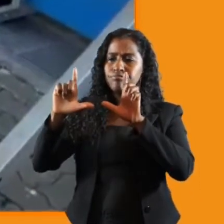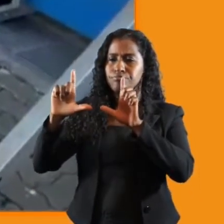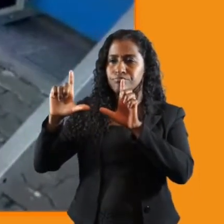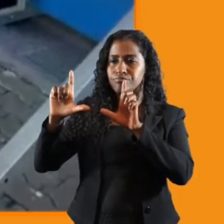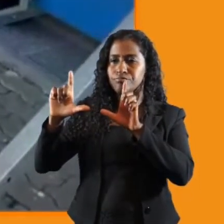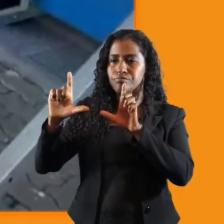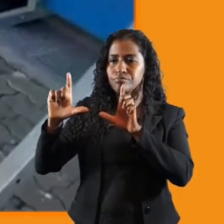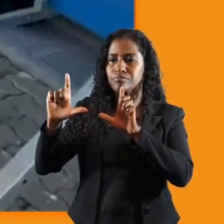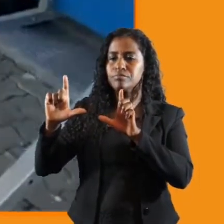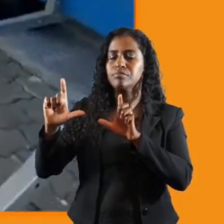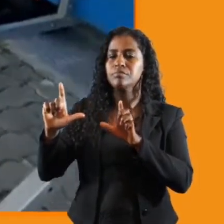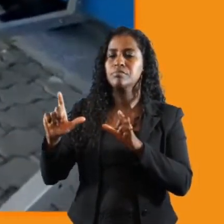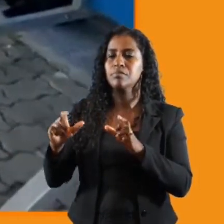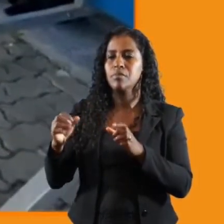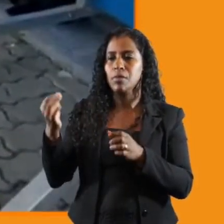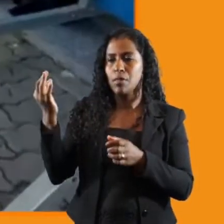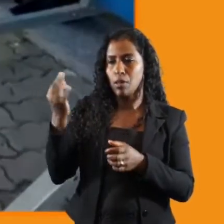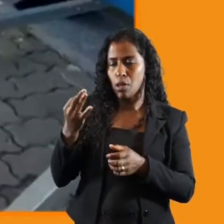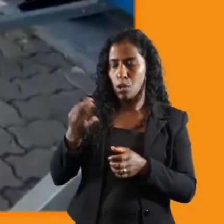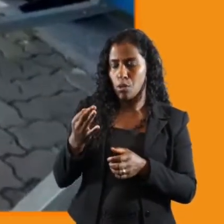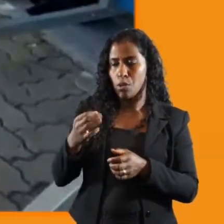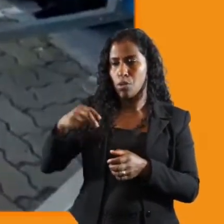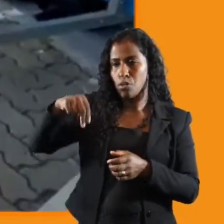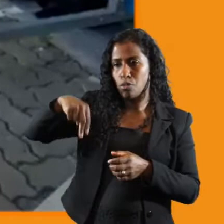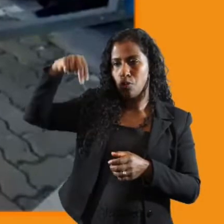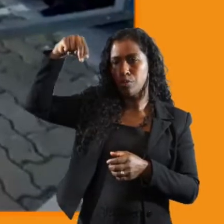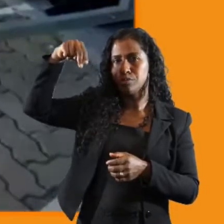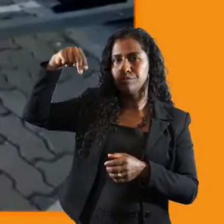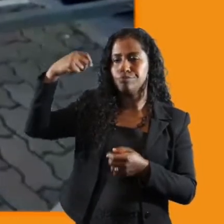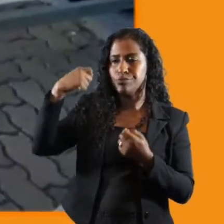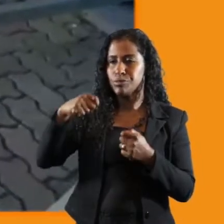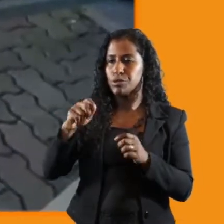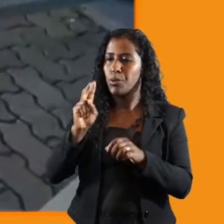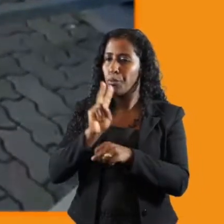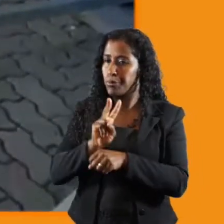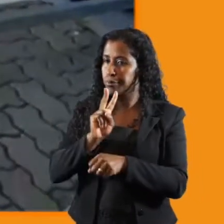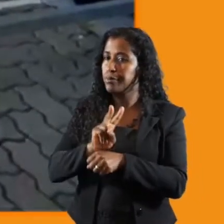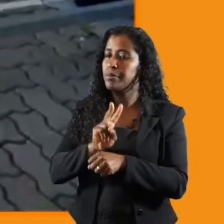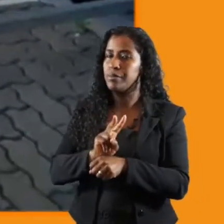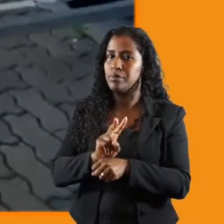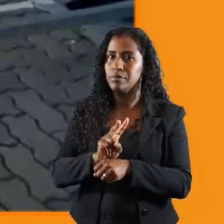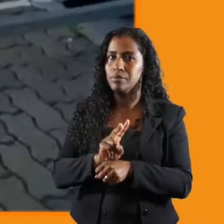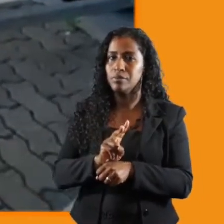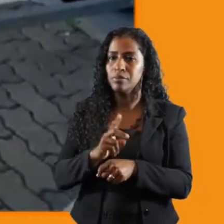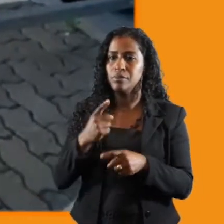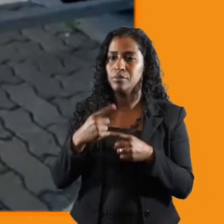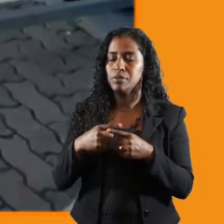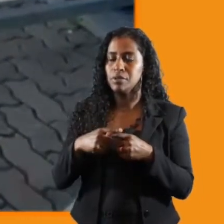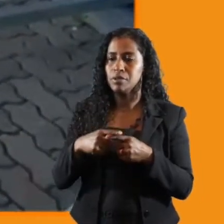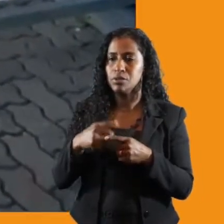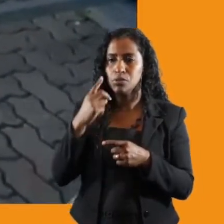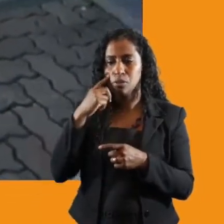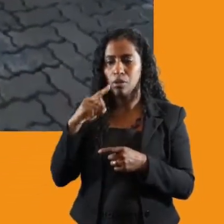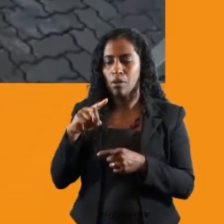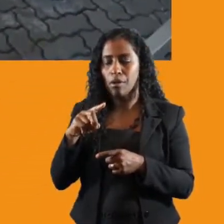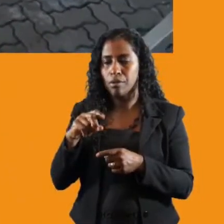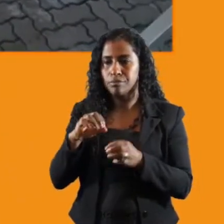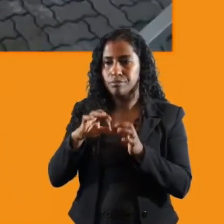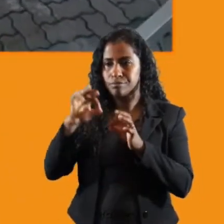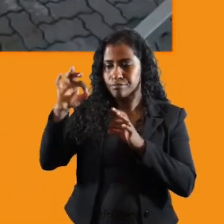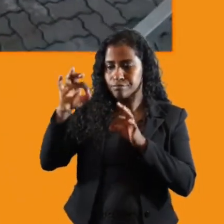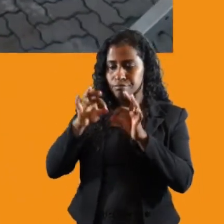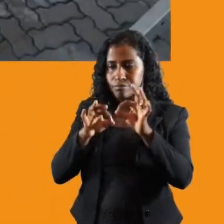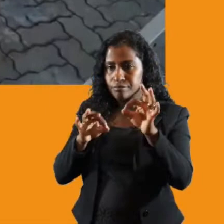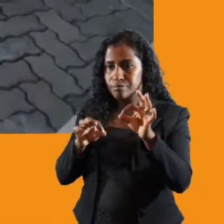posicionamento ideal é a norte, né? A gente tem que tomar um certo cuidado. Porque se eu pegar uma bússola, o meu norte magnético é